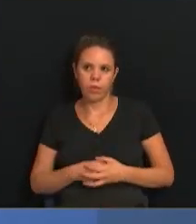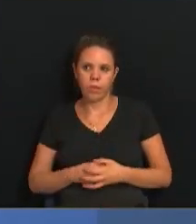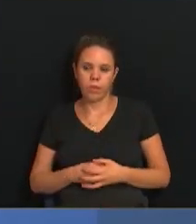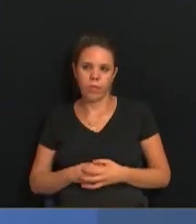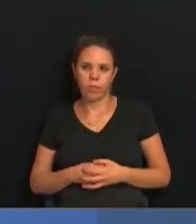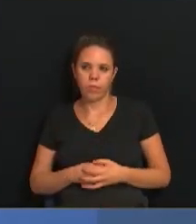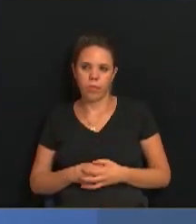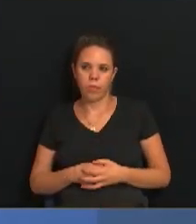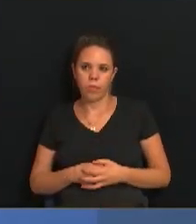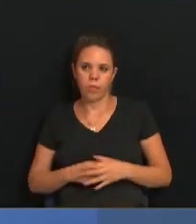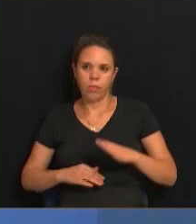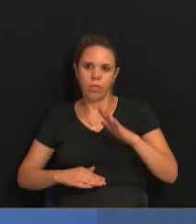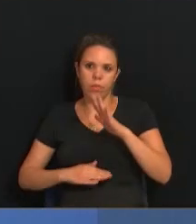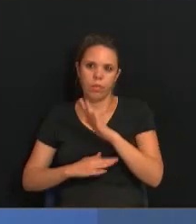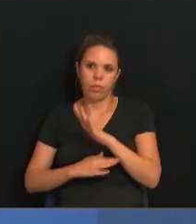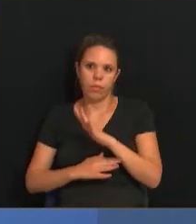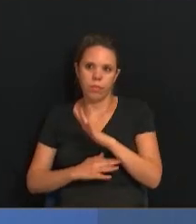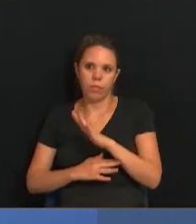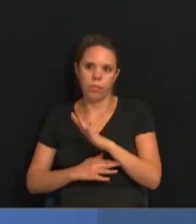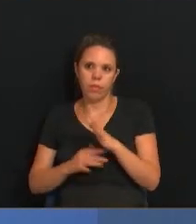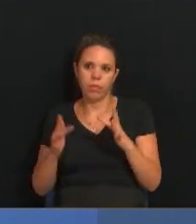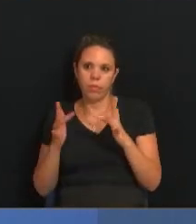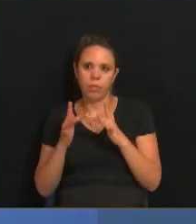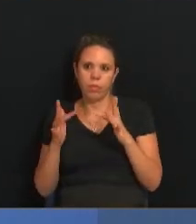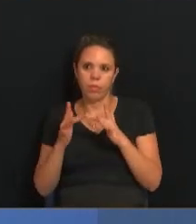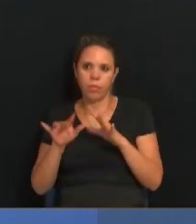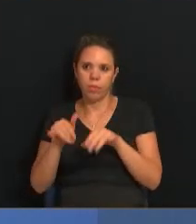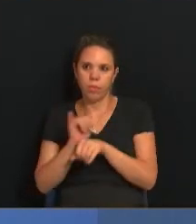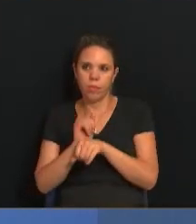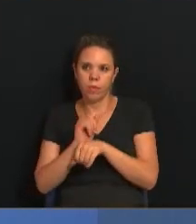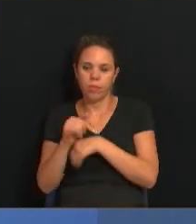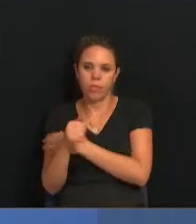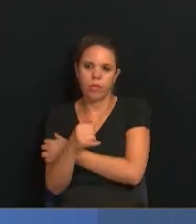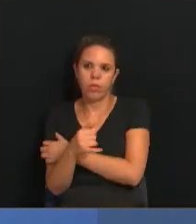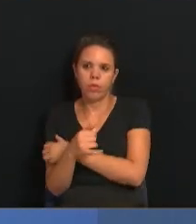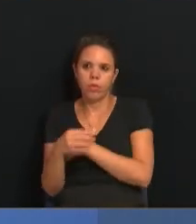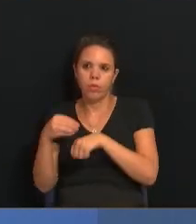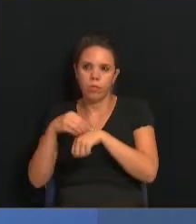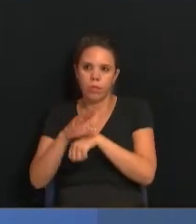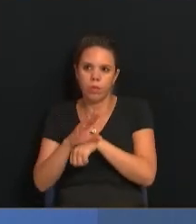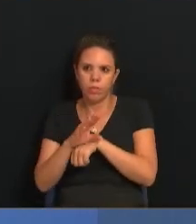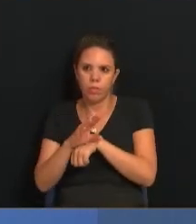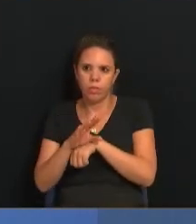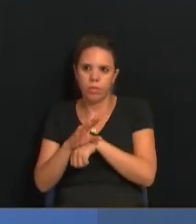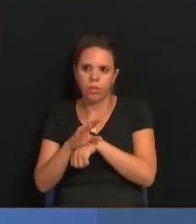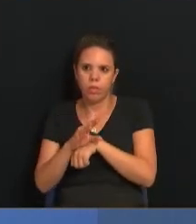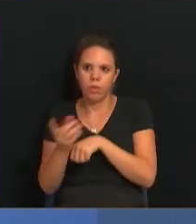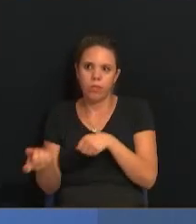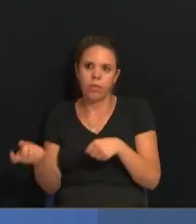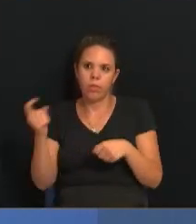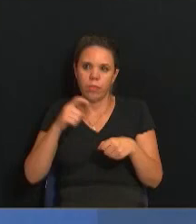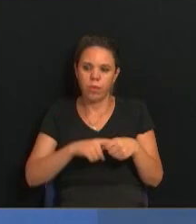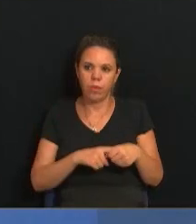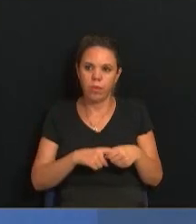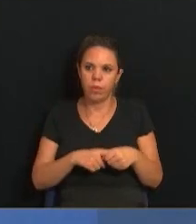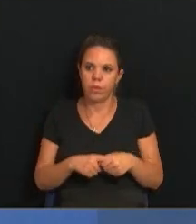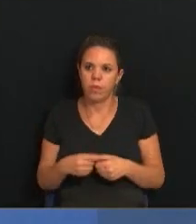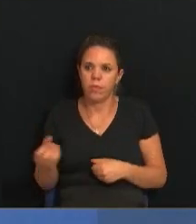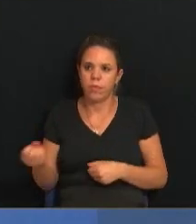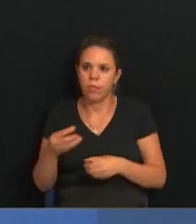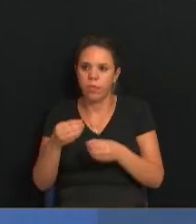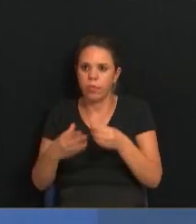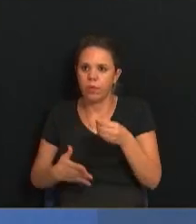A Câmara de Campinas está em contato com o YouTube para que as transmissões sejam restabelecidas e novos